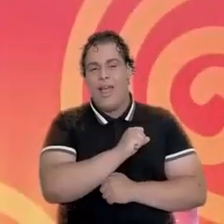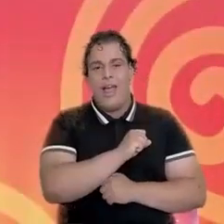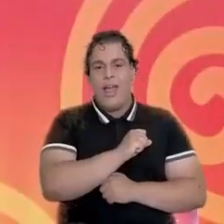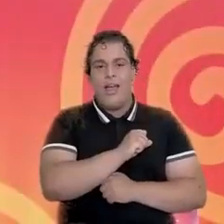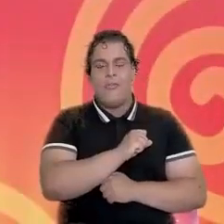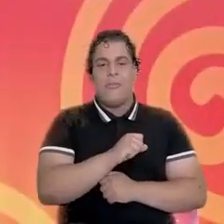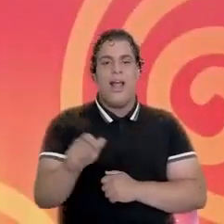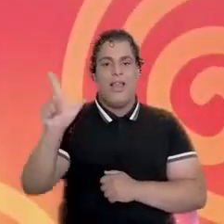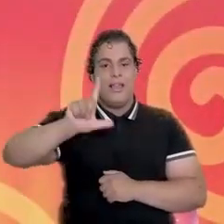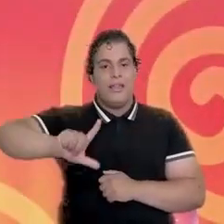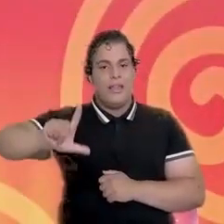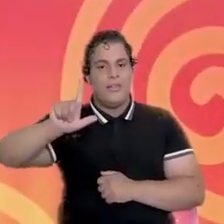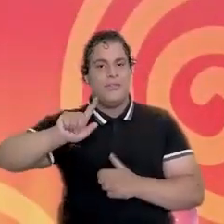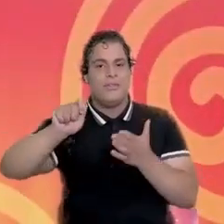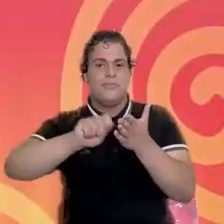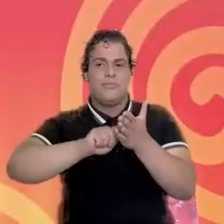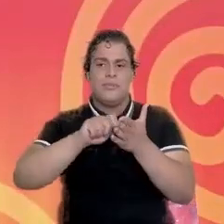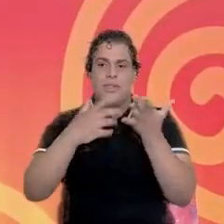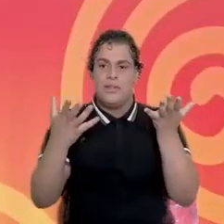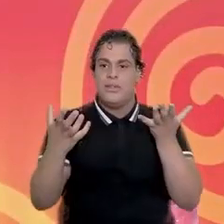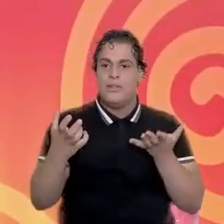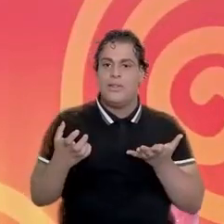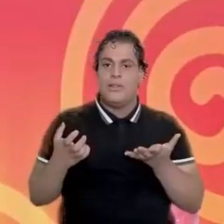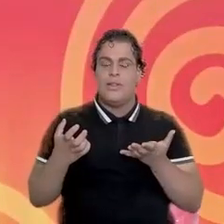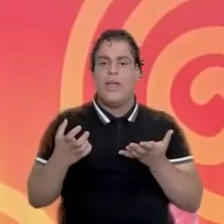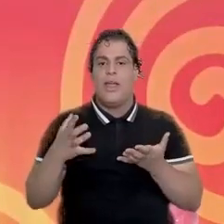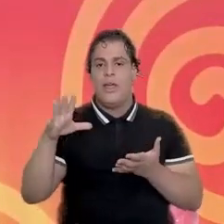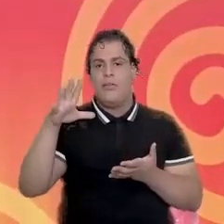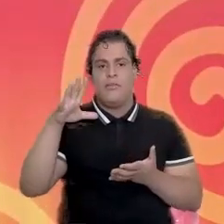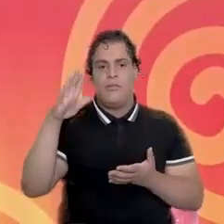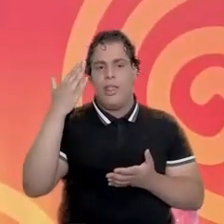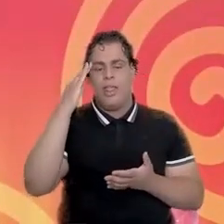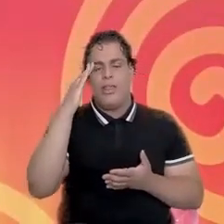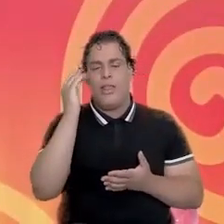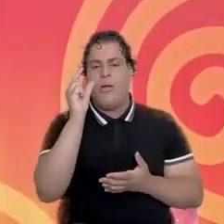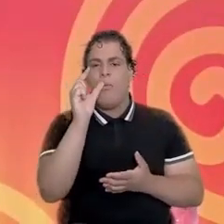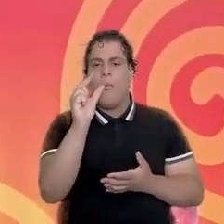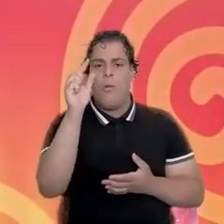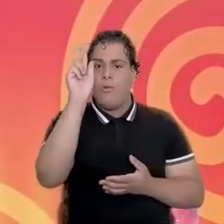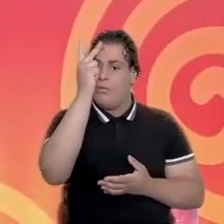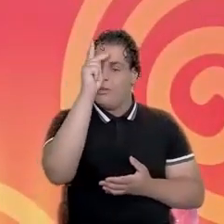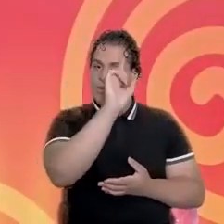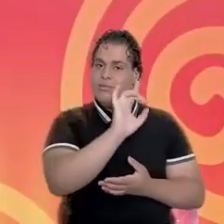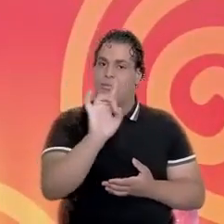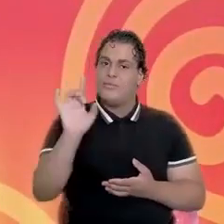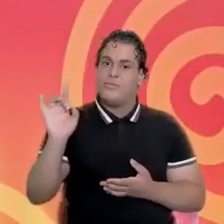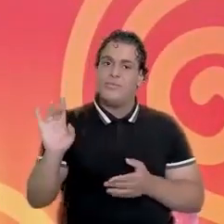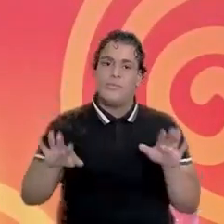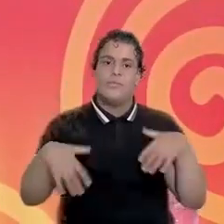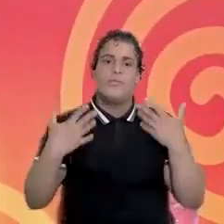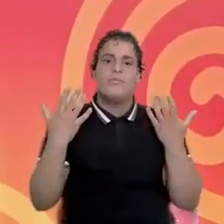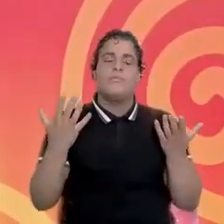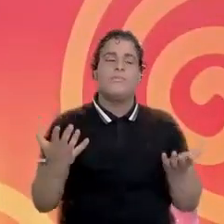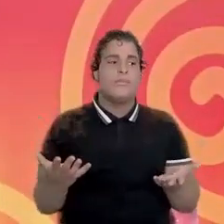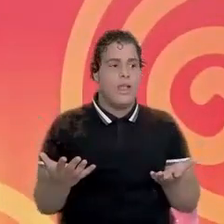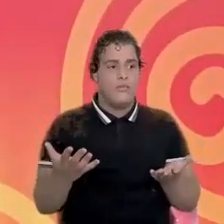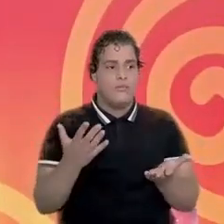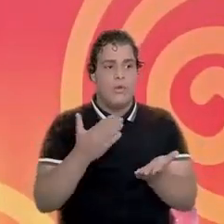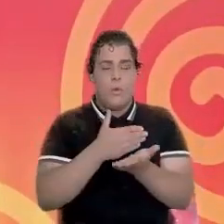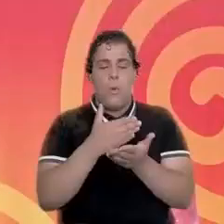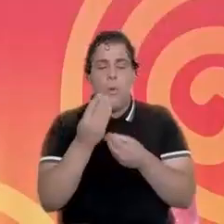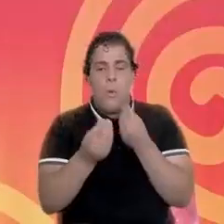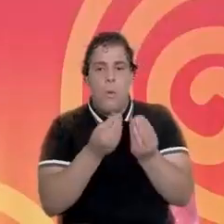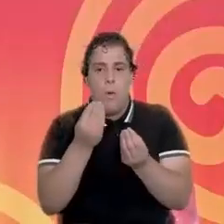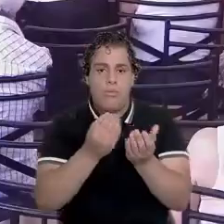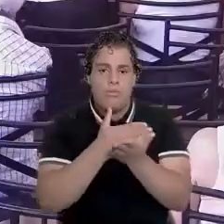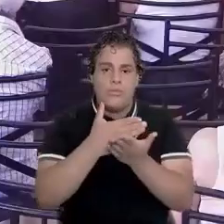da escrita, querer saber um pouquinho da história de cada uma. Então, eu quero saber qual foi o chão que elas pisaram.